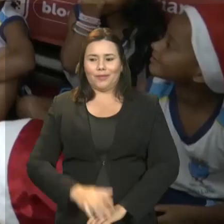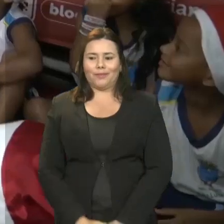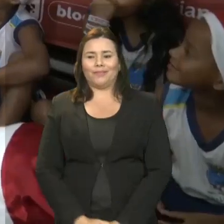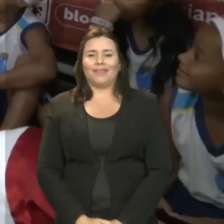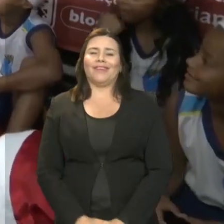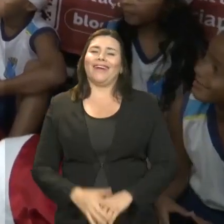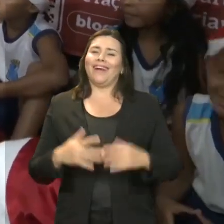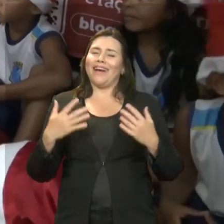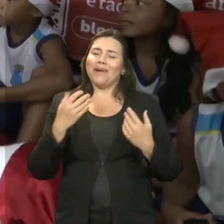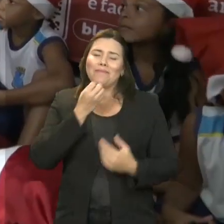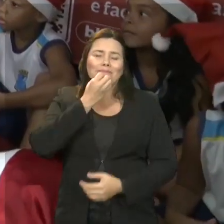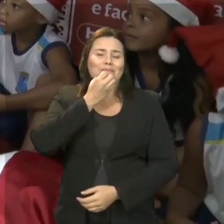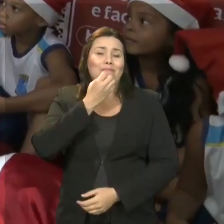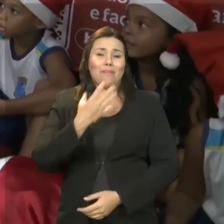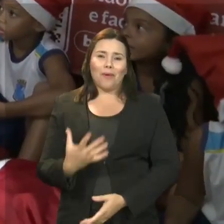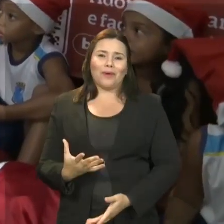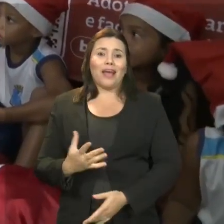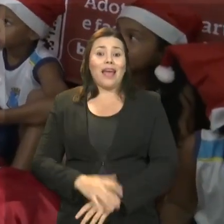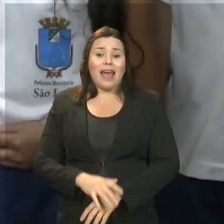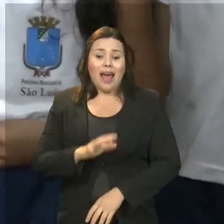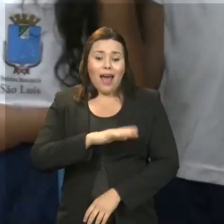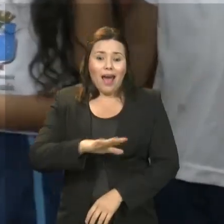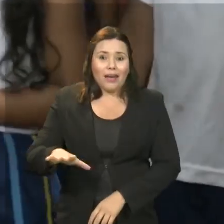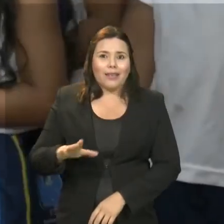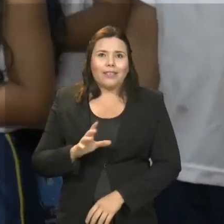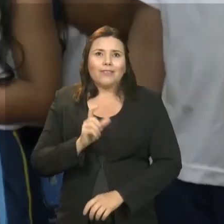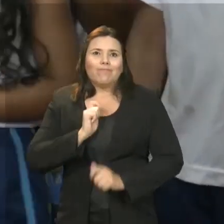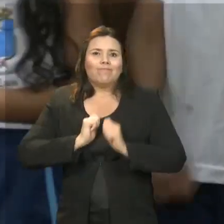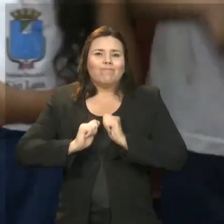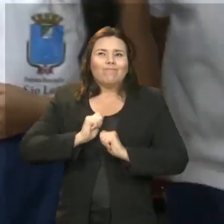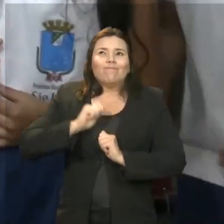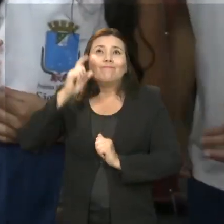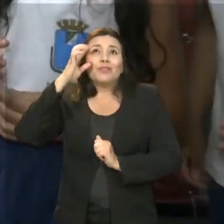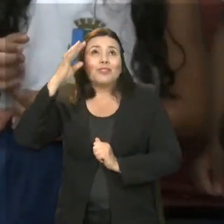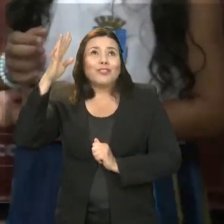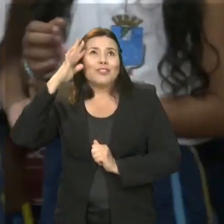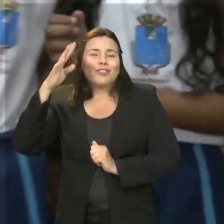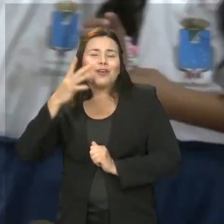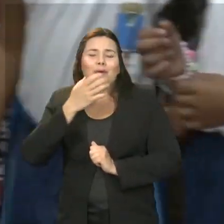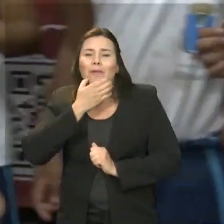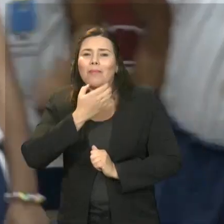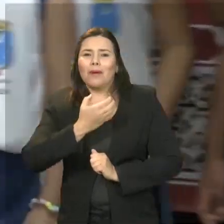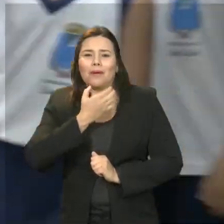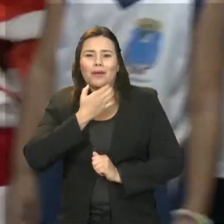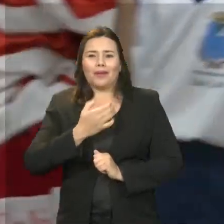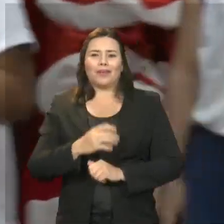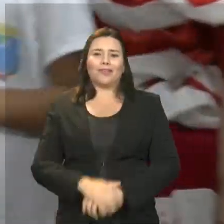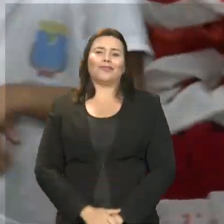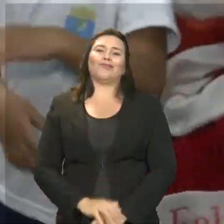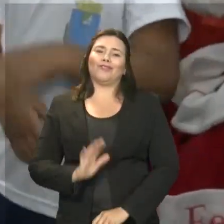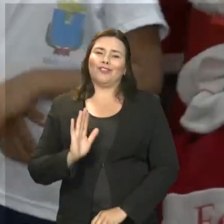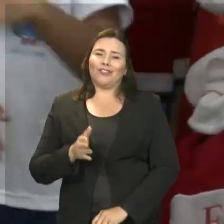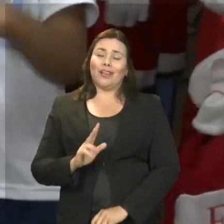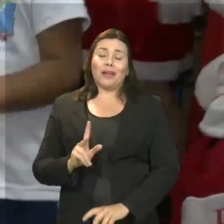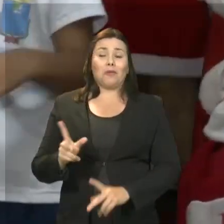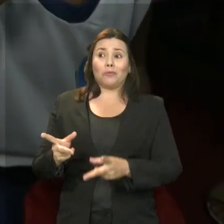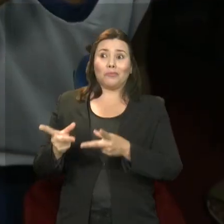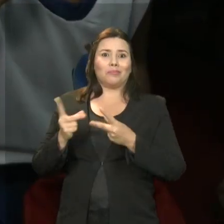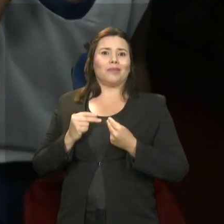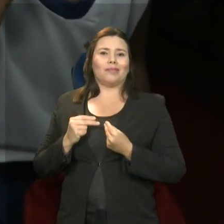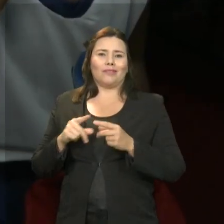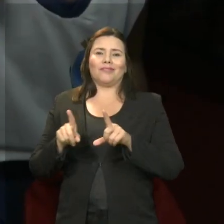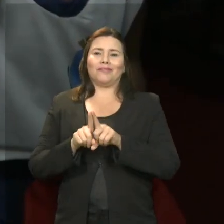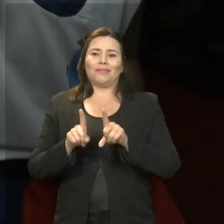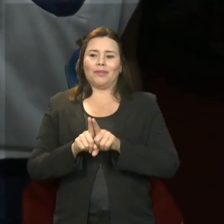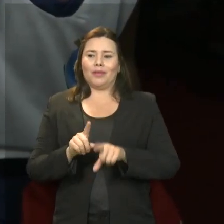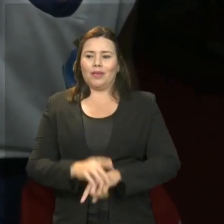bom velhinho mexe com o imaginário da criançada, e a turminha está sonhando com os presentes. Eu quero